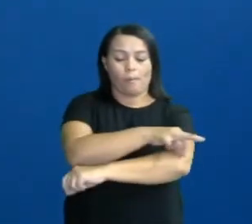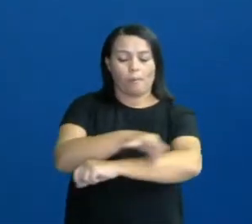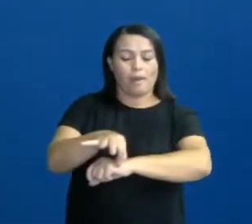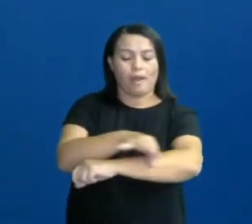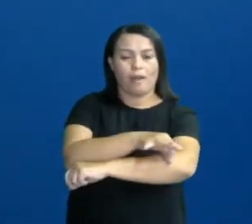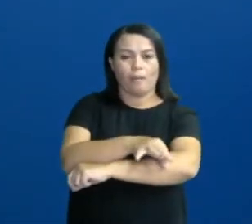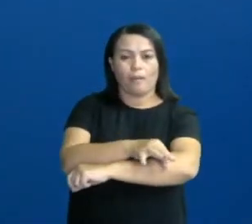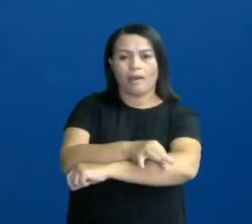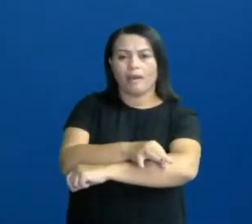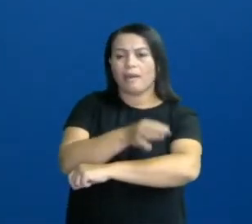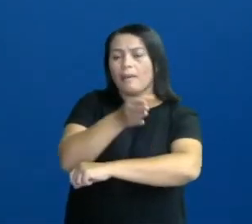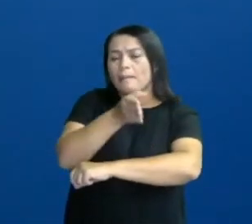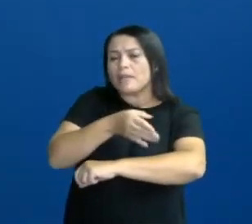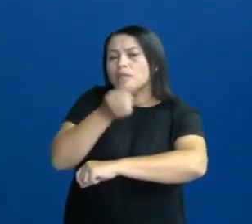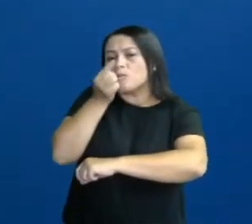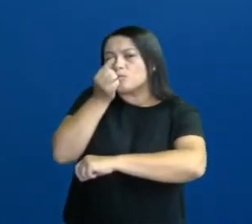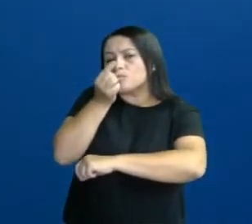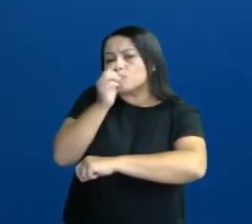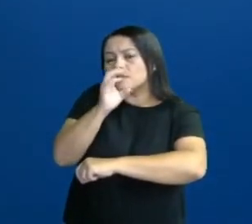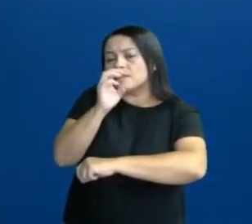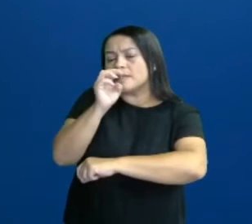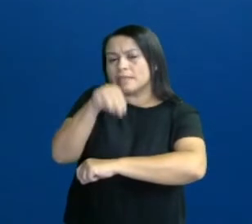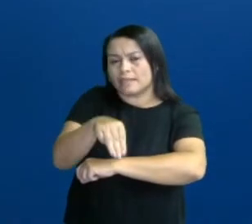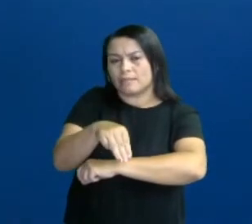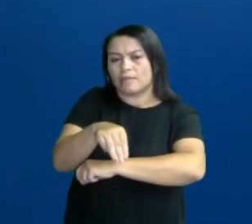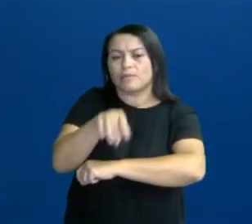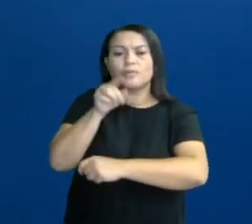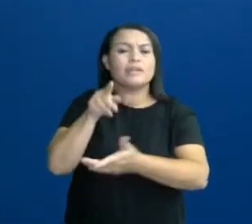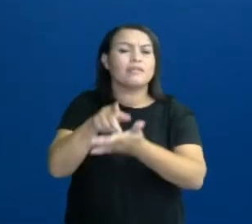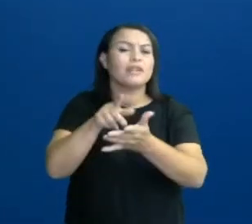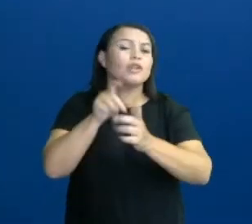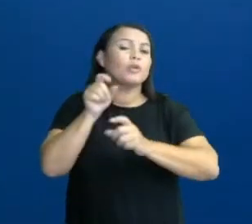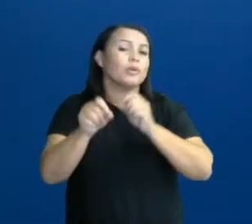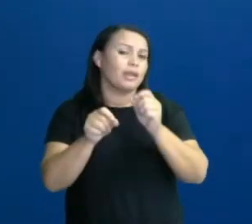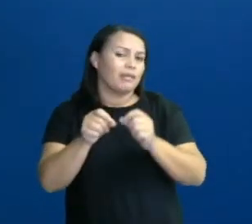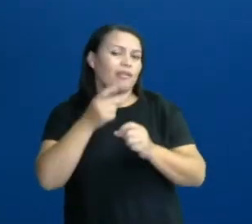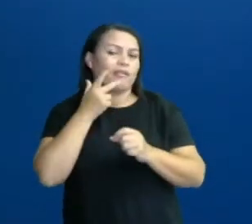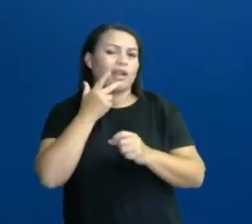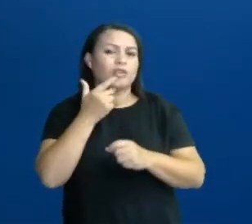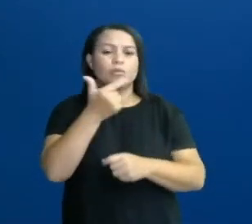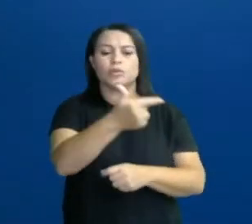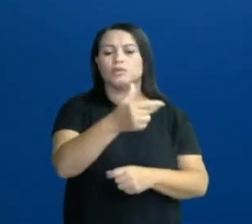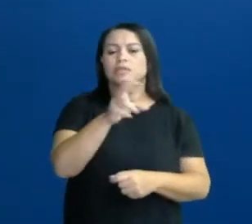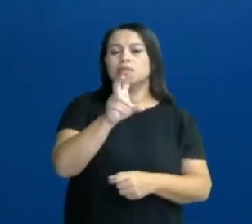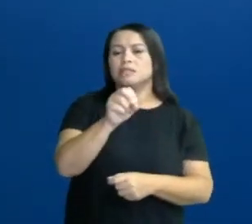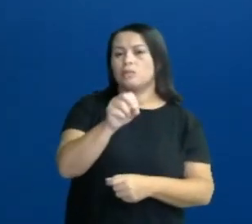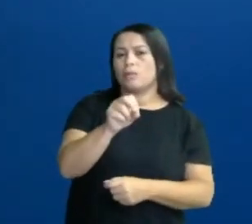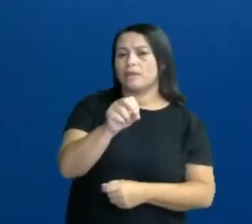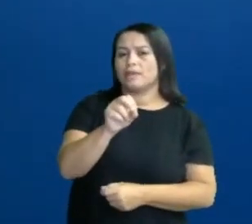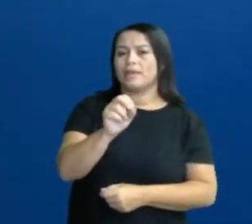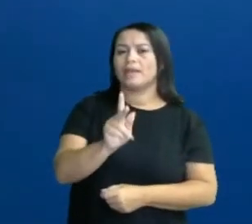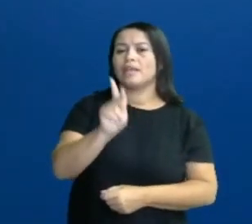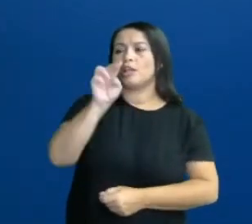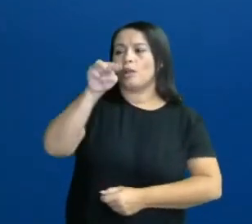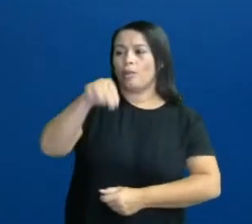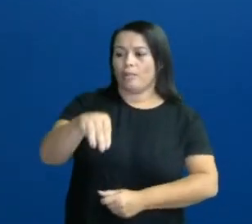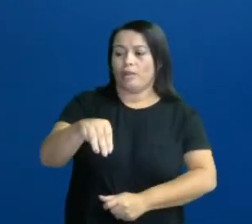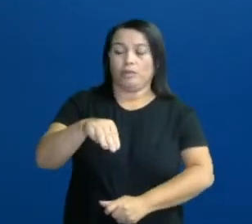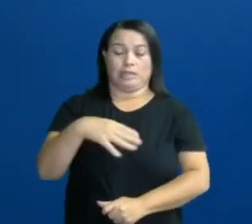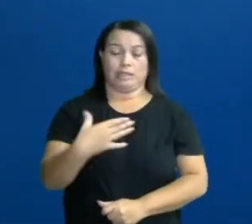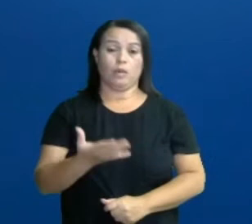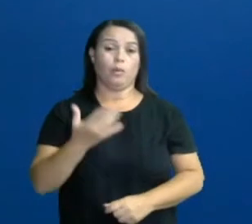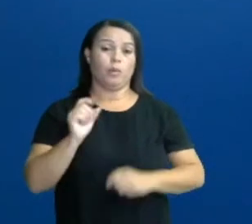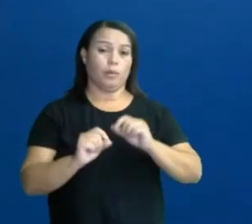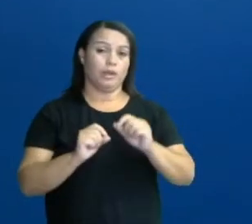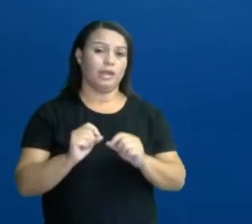1 centímetro nesse mapa, na verdade, isso corresponderia a 250 quilômetros. Então,